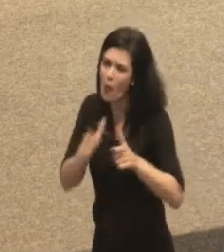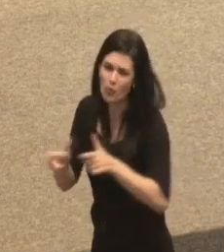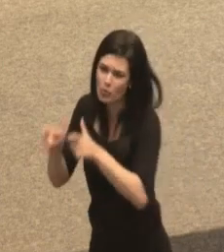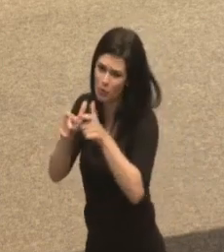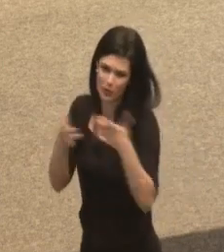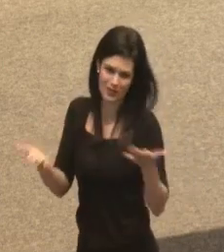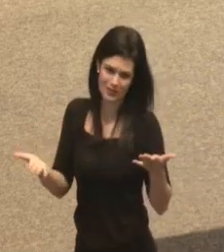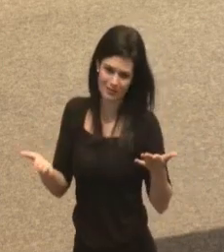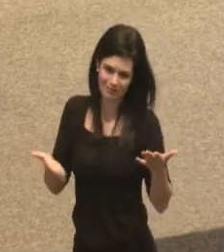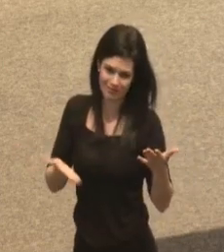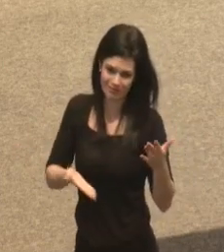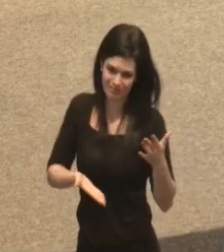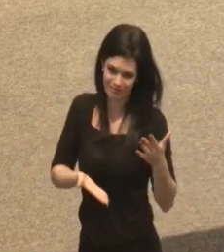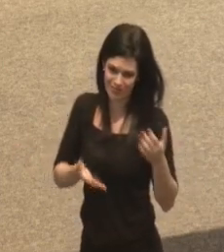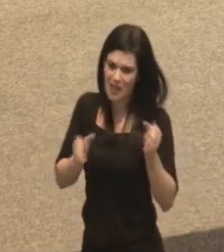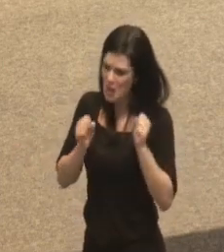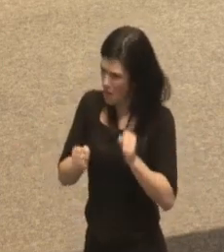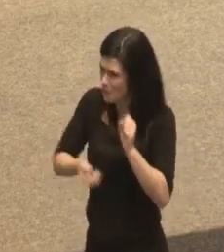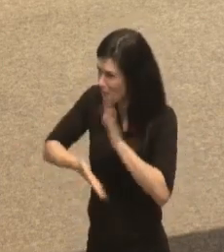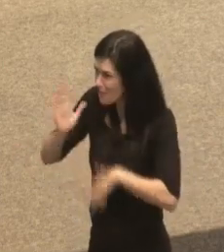me leva para Cristolândia.